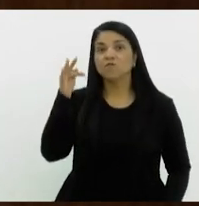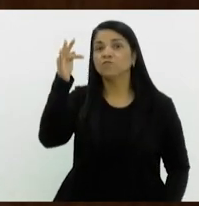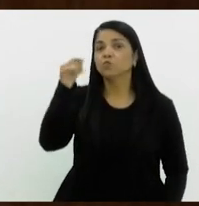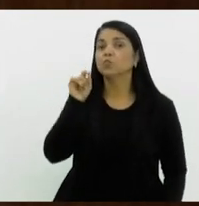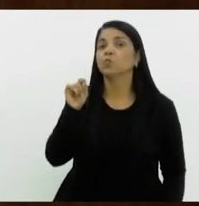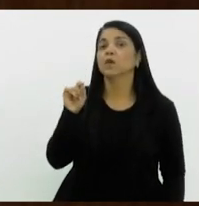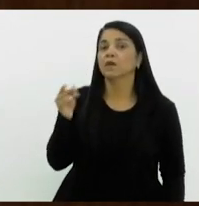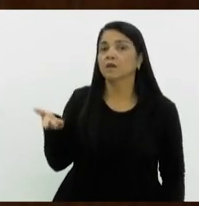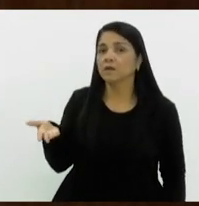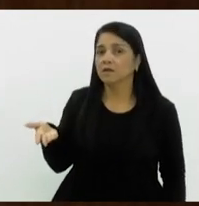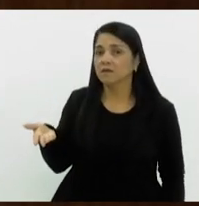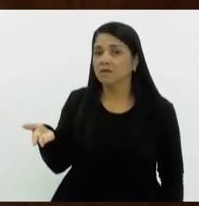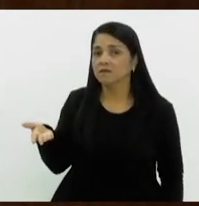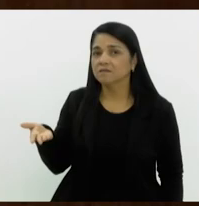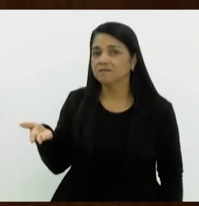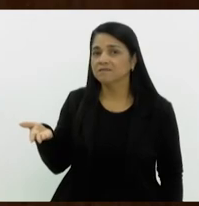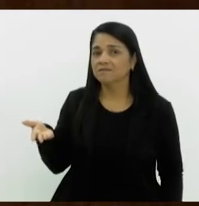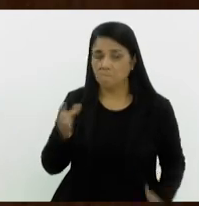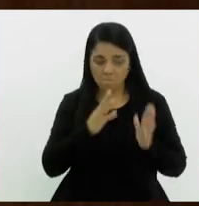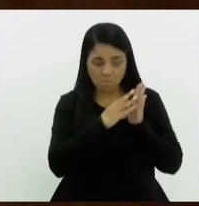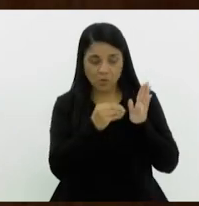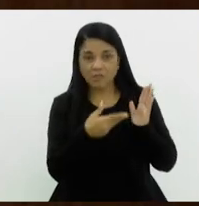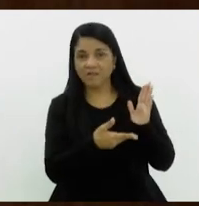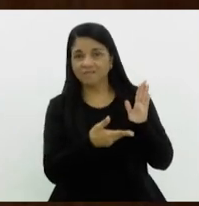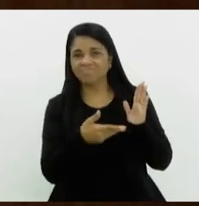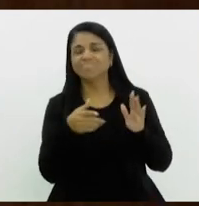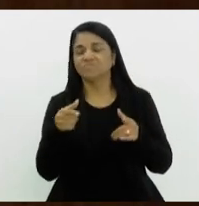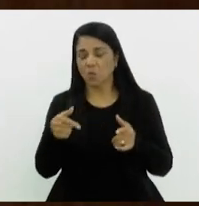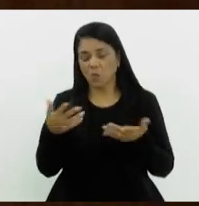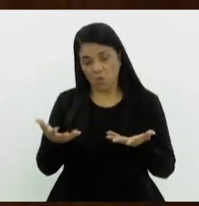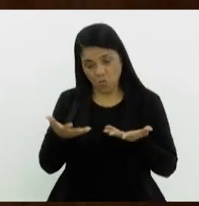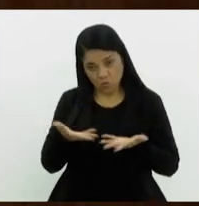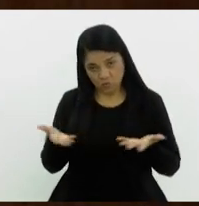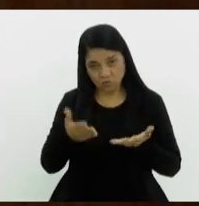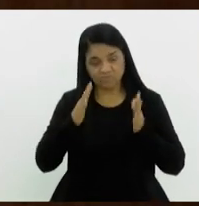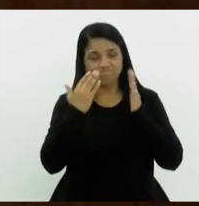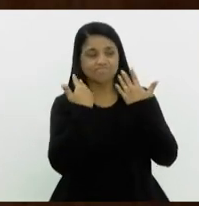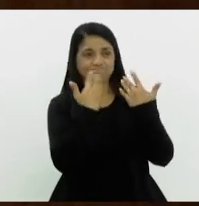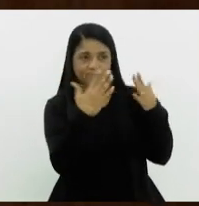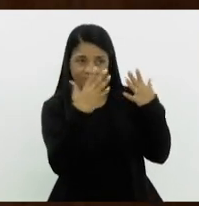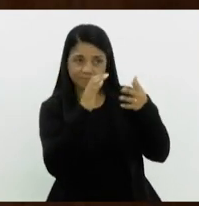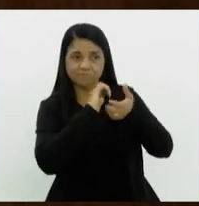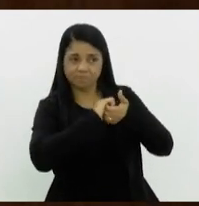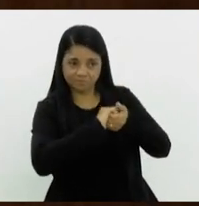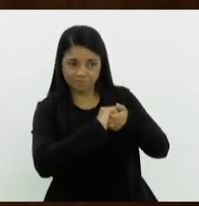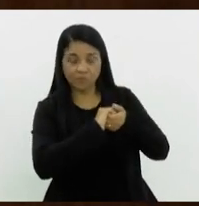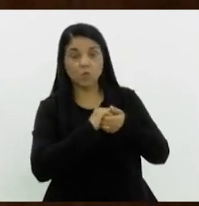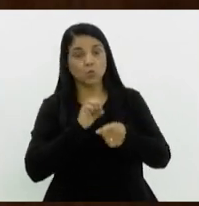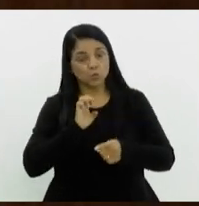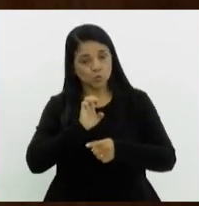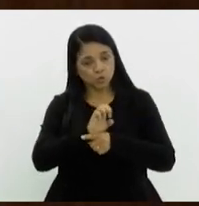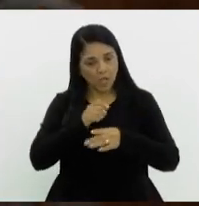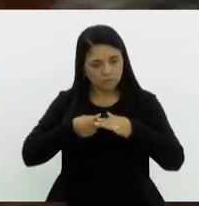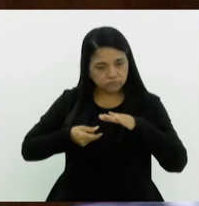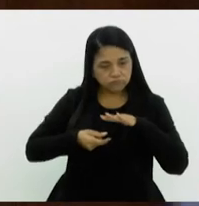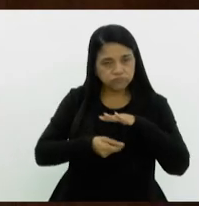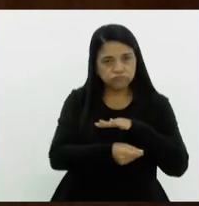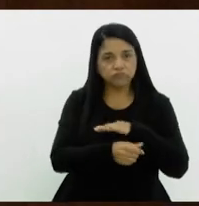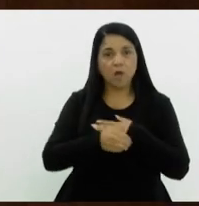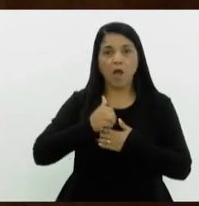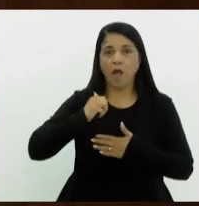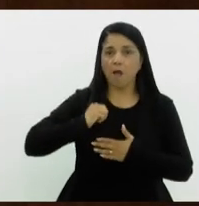E eu lhe parabenizo por ter essa iniciativa do Estado, ter que financiar uma bolsa